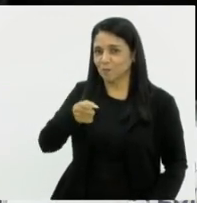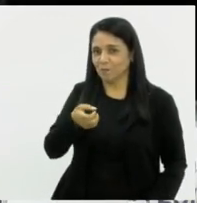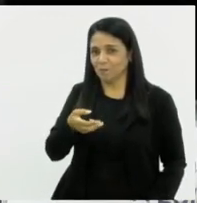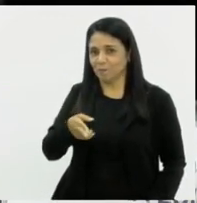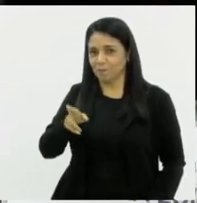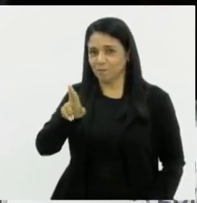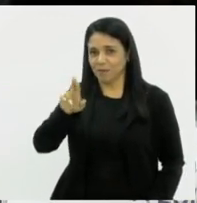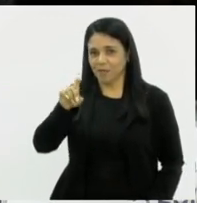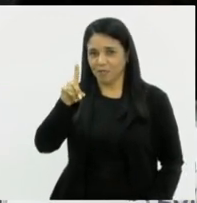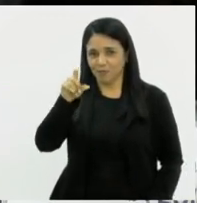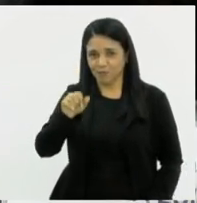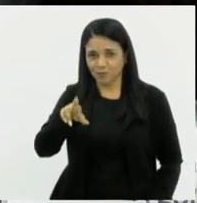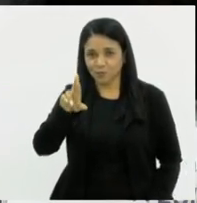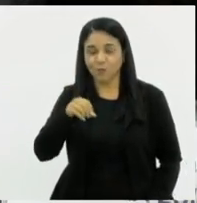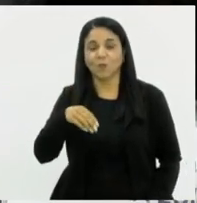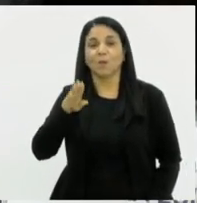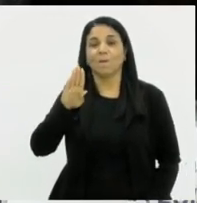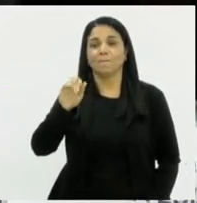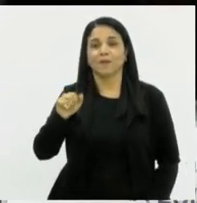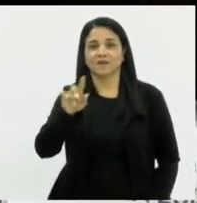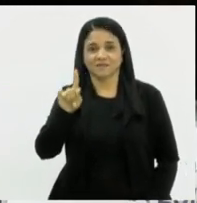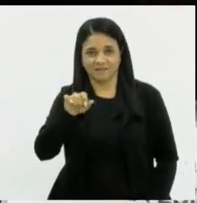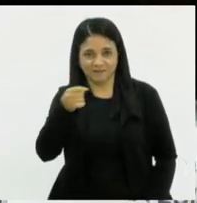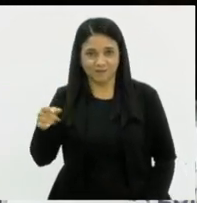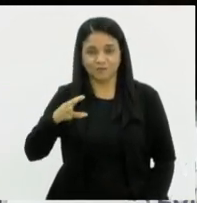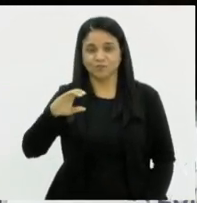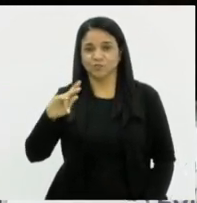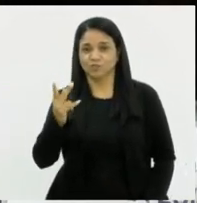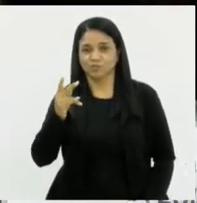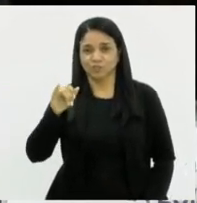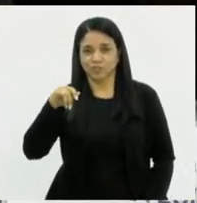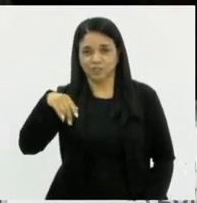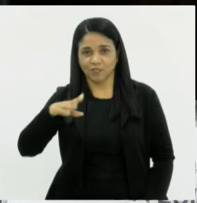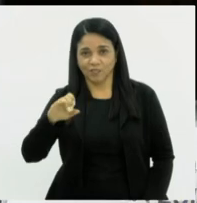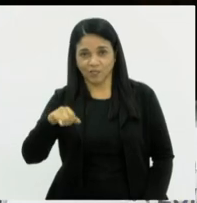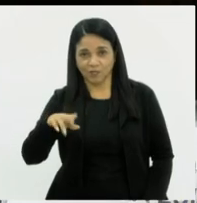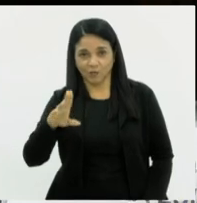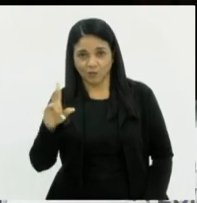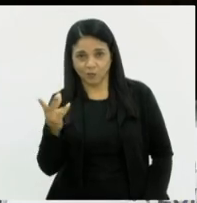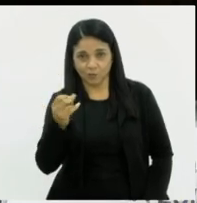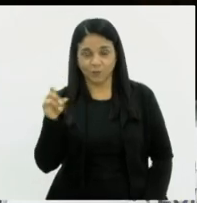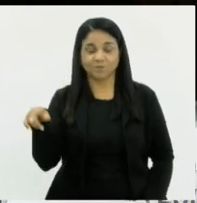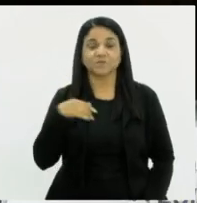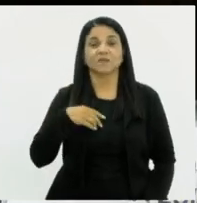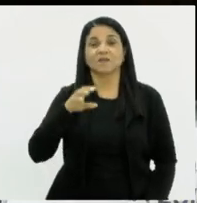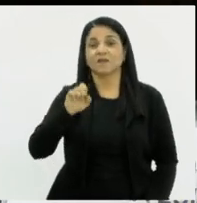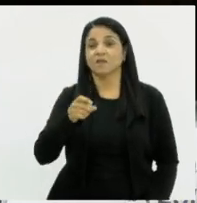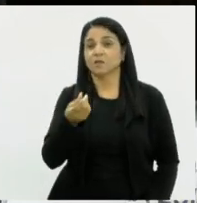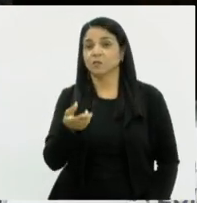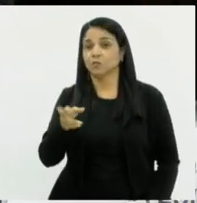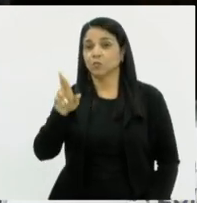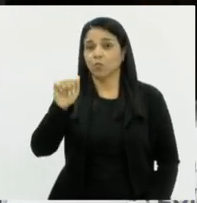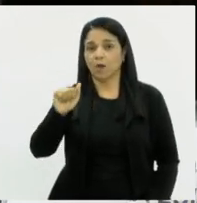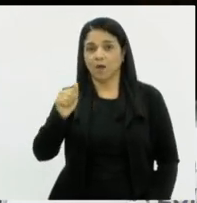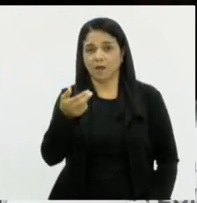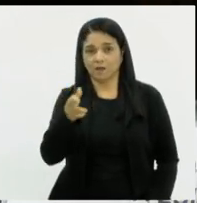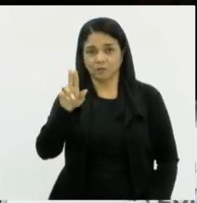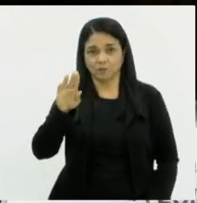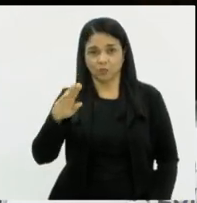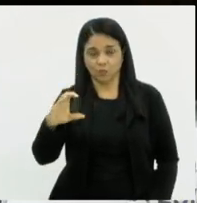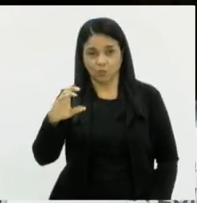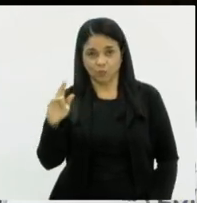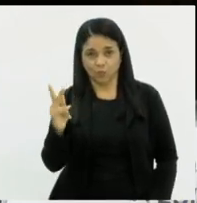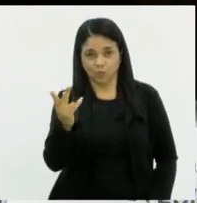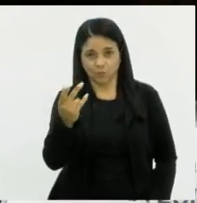Brazão, Domingo Brazão, com Eduardo Cunha, por tudo que já fez, e é um